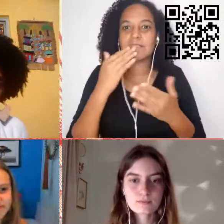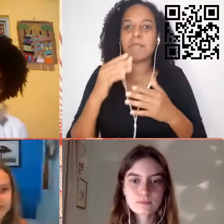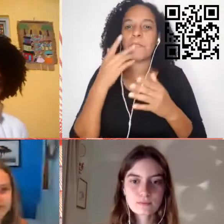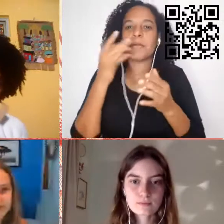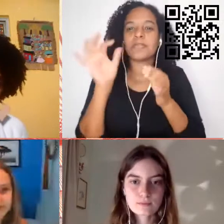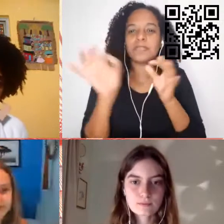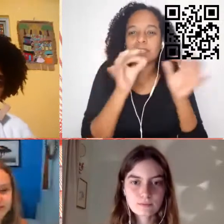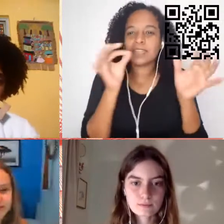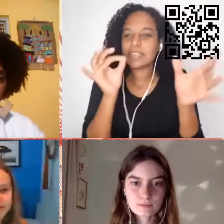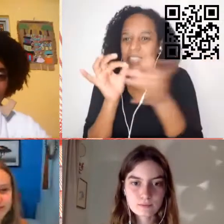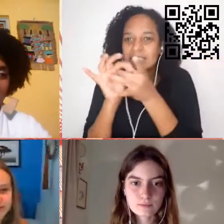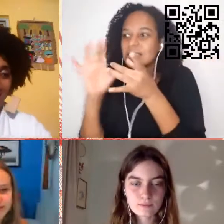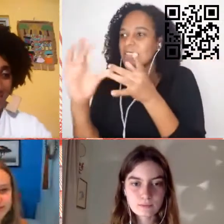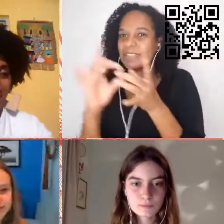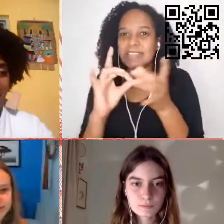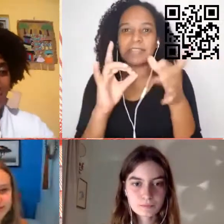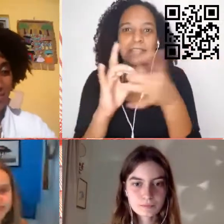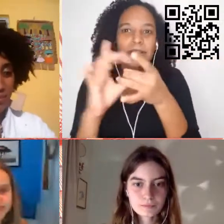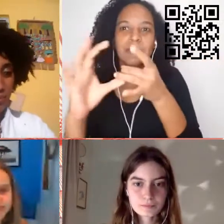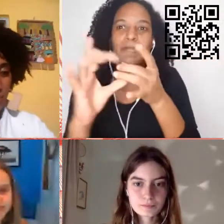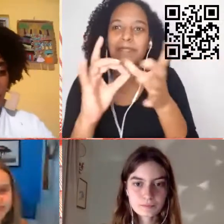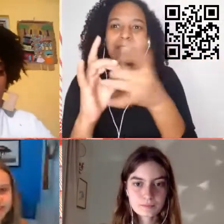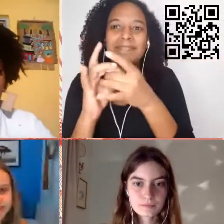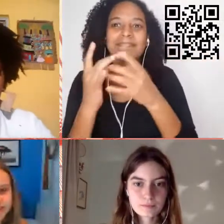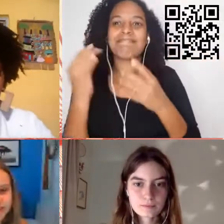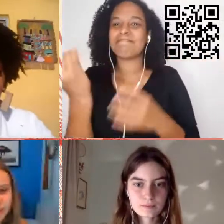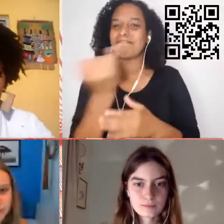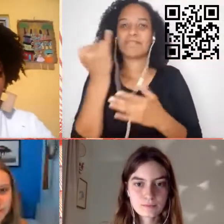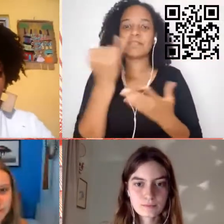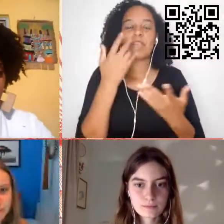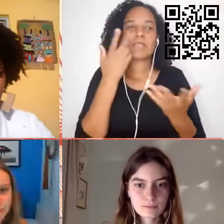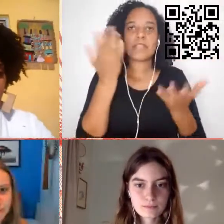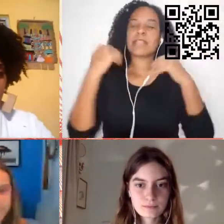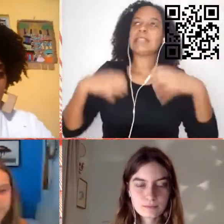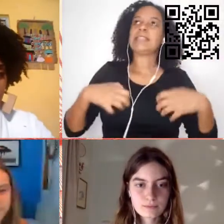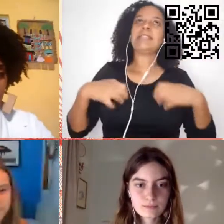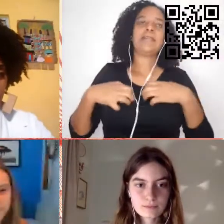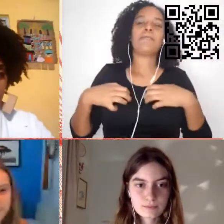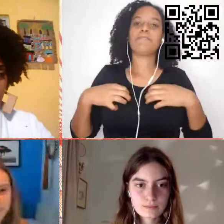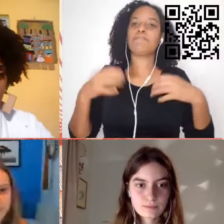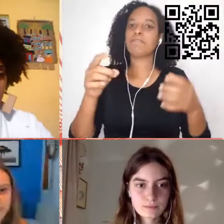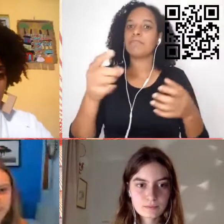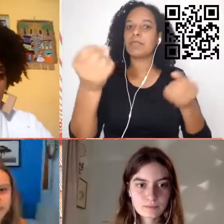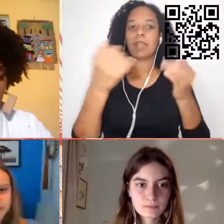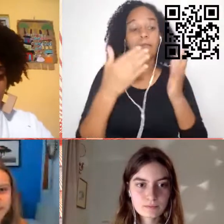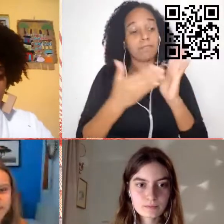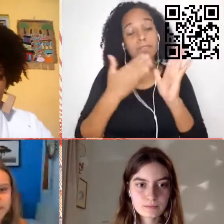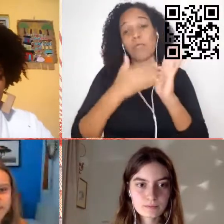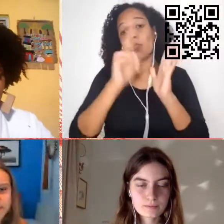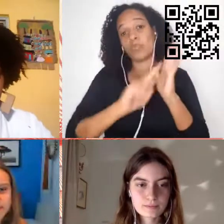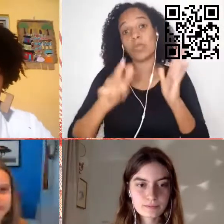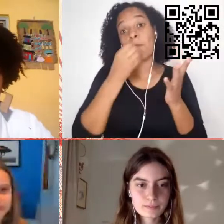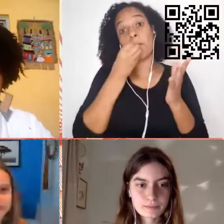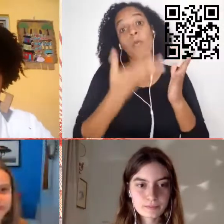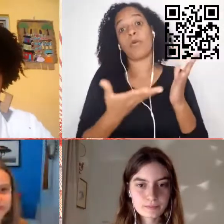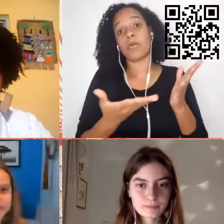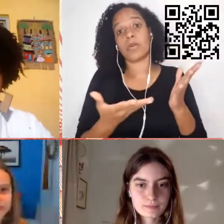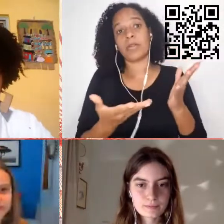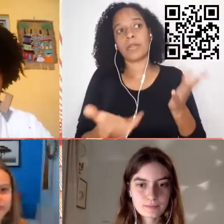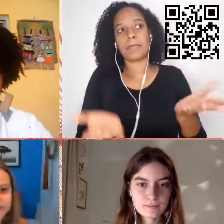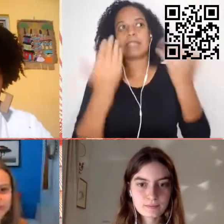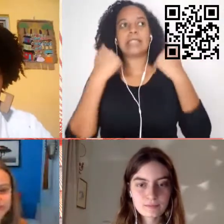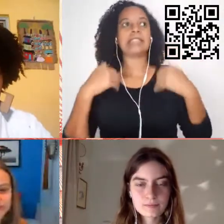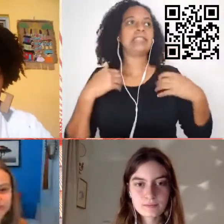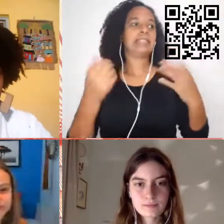e costurar todas as inquietações, né? Porque literatura é isso, a boa literatura é aquela que inquieta, né?